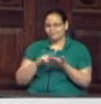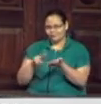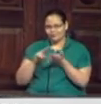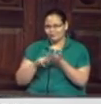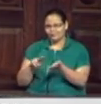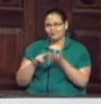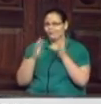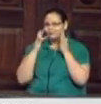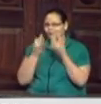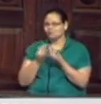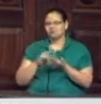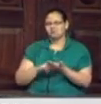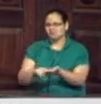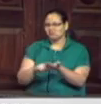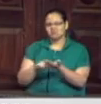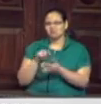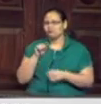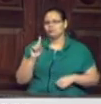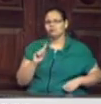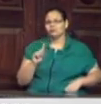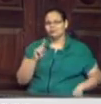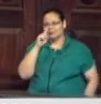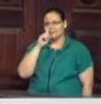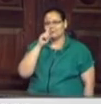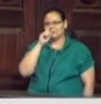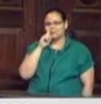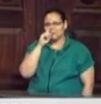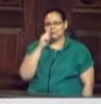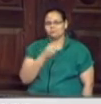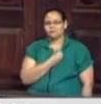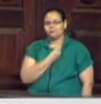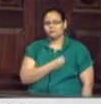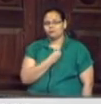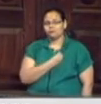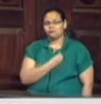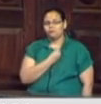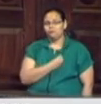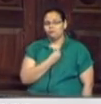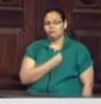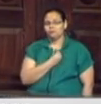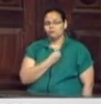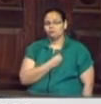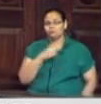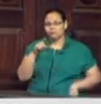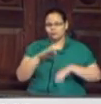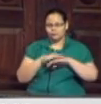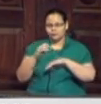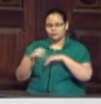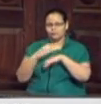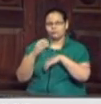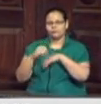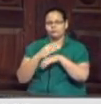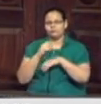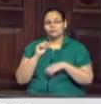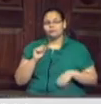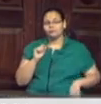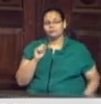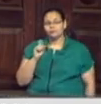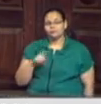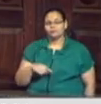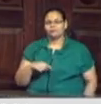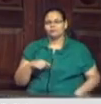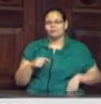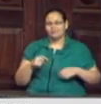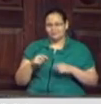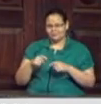cartas, e eles estão sob risco de vida, porque a informação que foi passada é que a alimentação está vindo